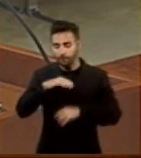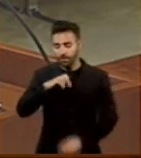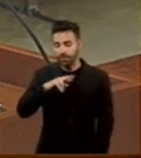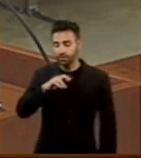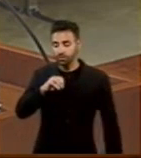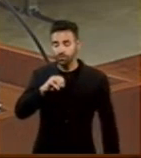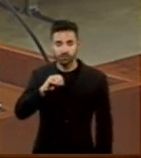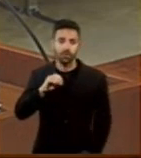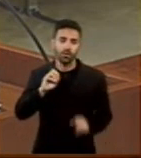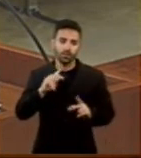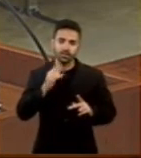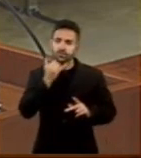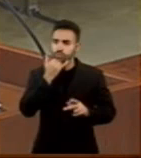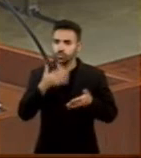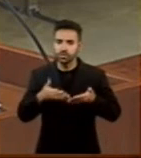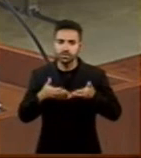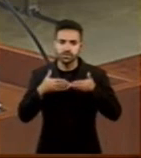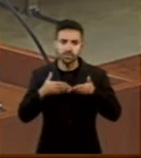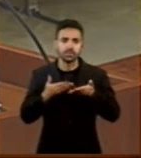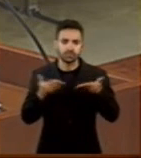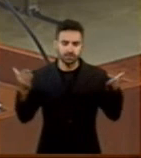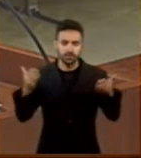as mais respeitosas vênias,